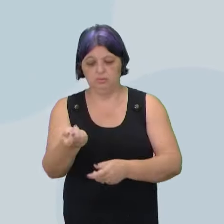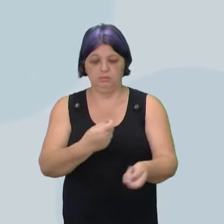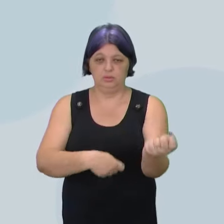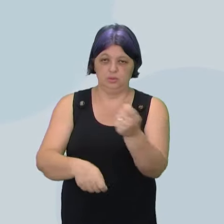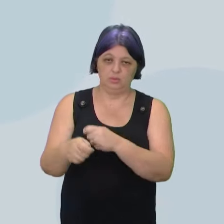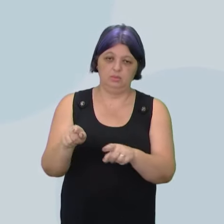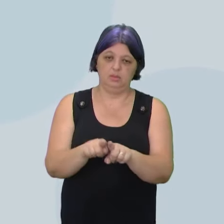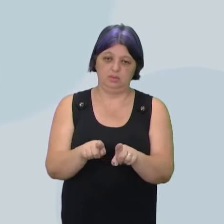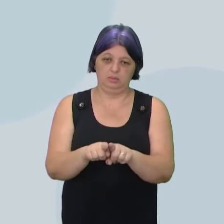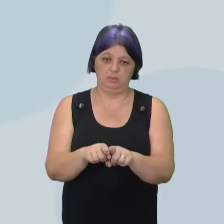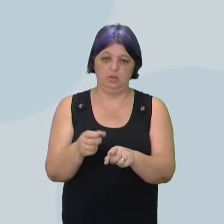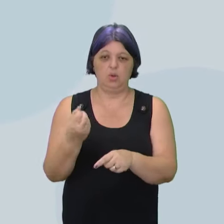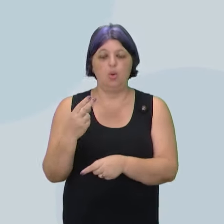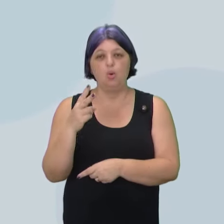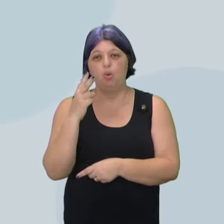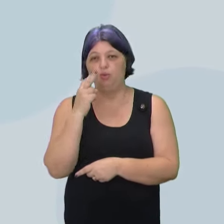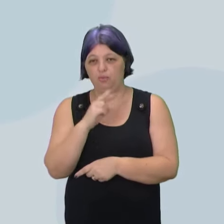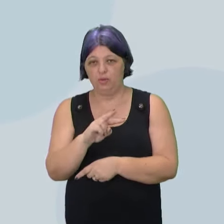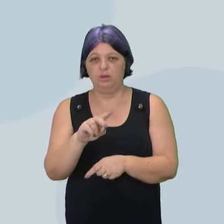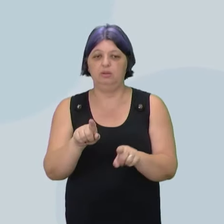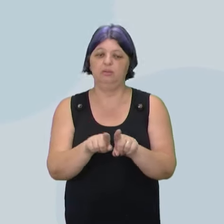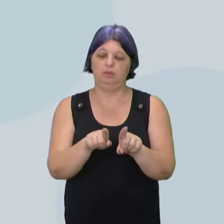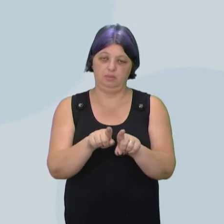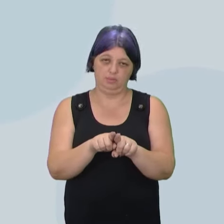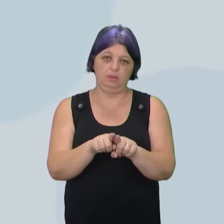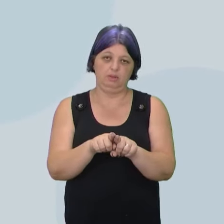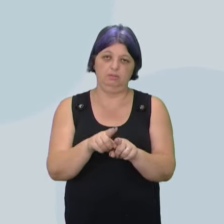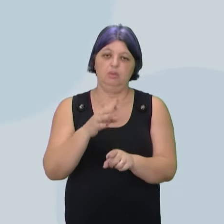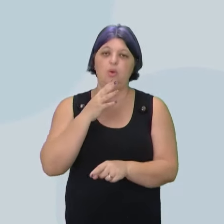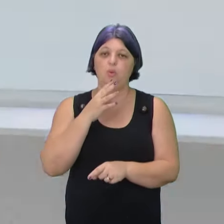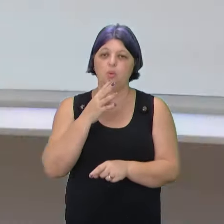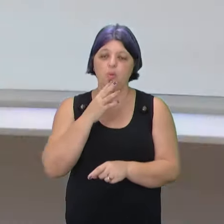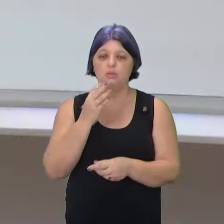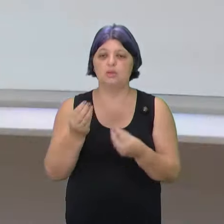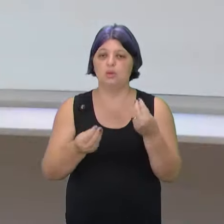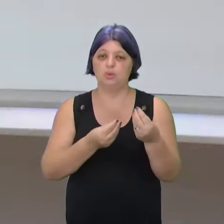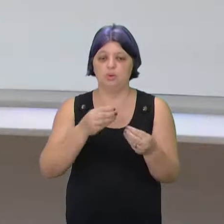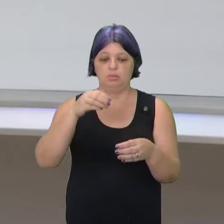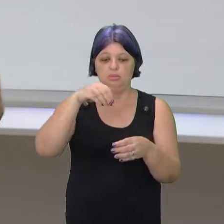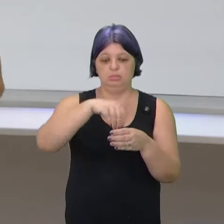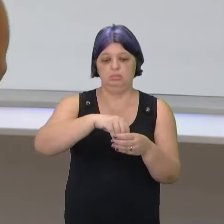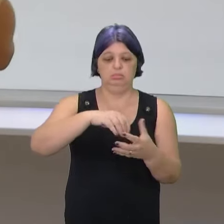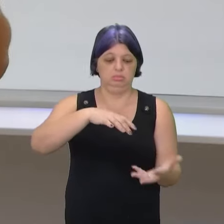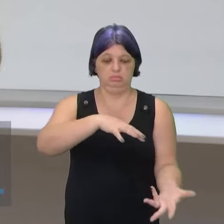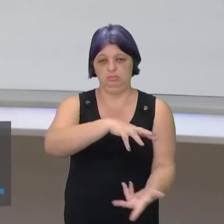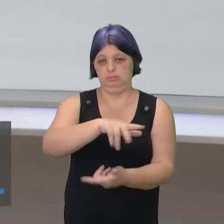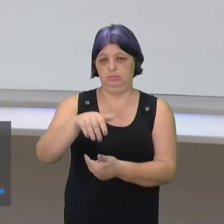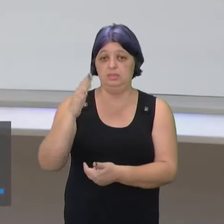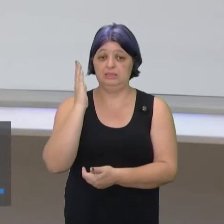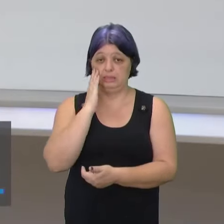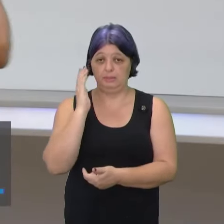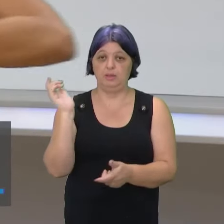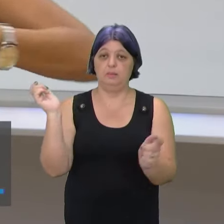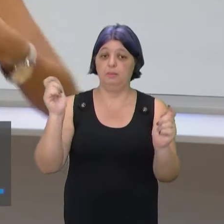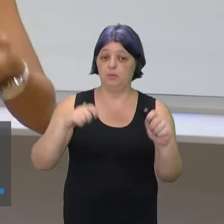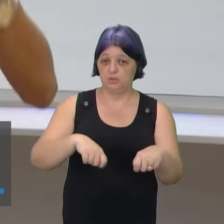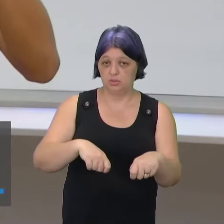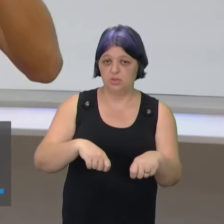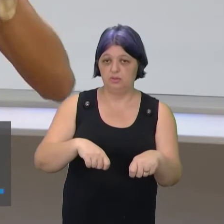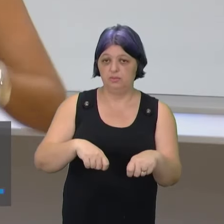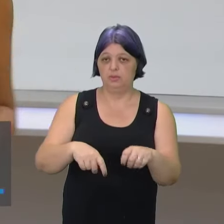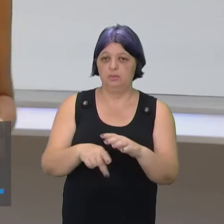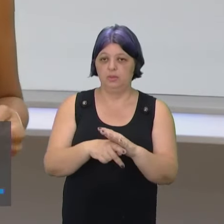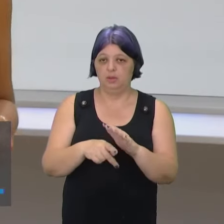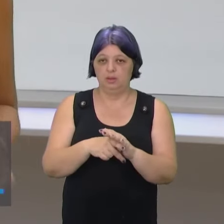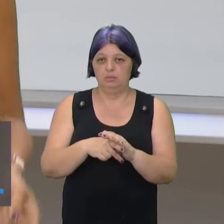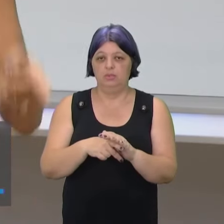ou então ver, né, que é o que interessa para a gente, conhecendo o interior da Terra, a gente consegue saber se é possível, por exemplo, retirar o